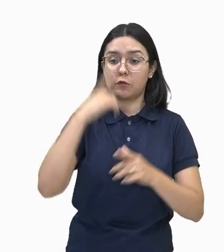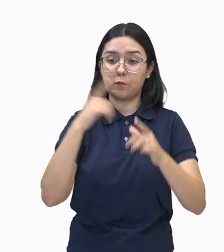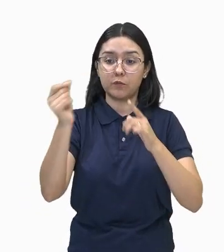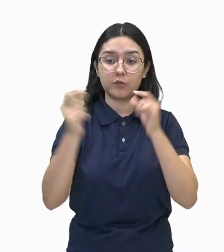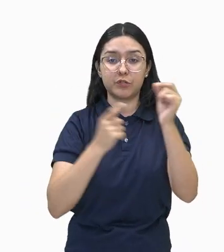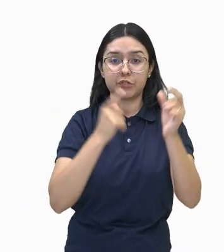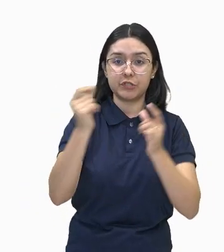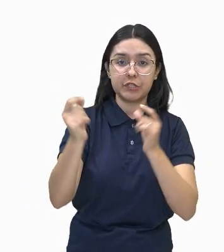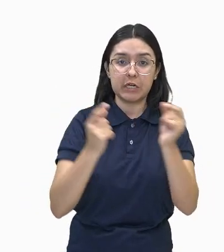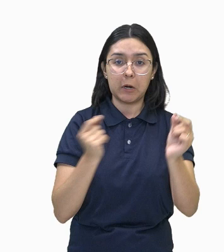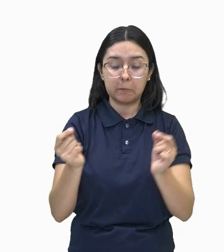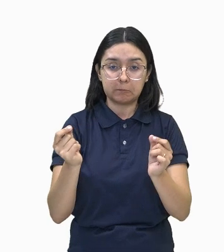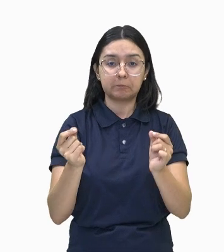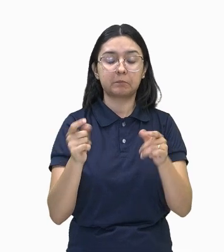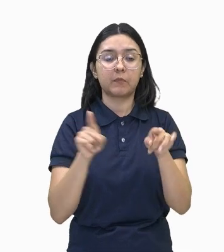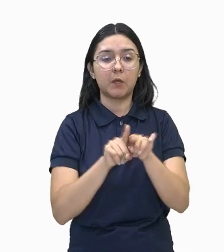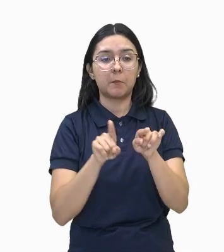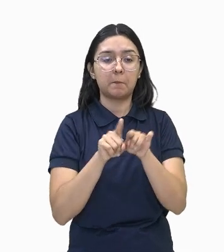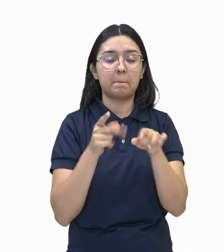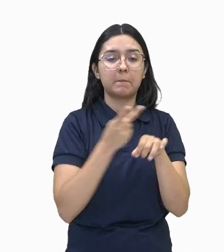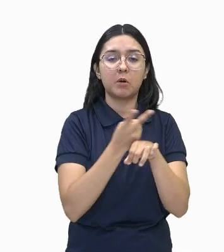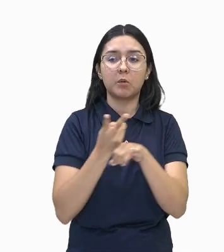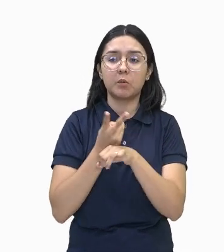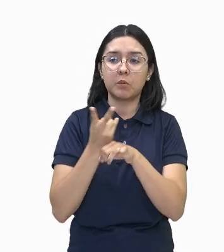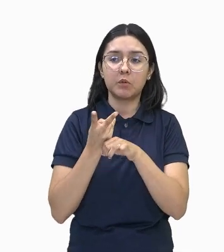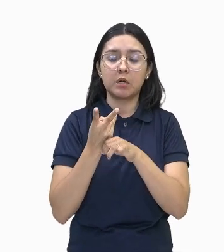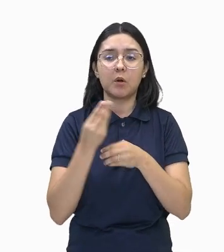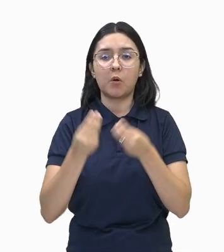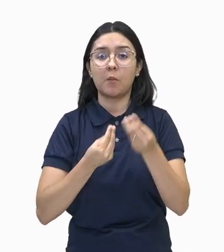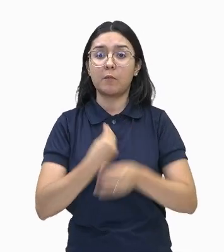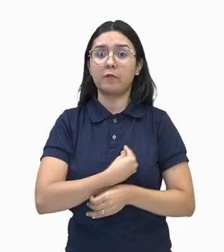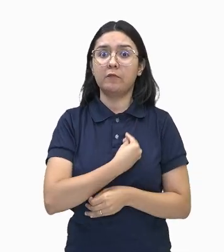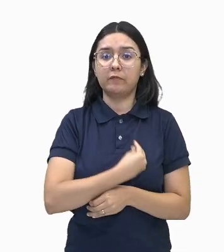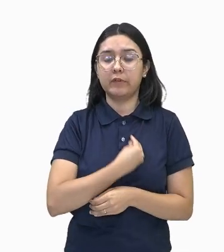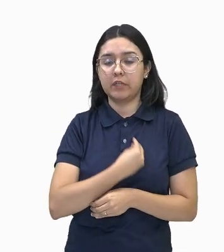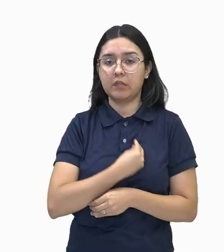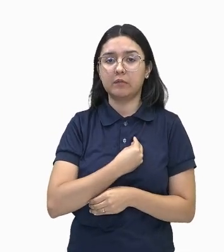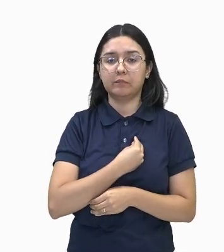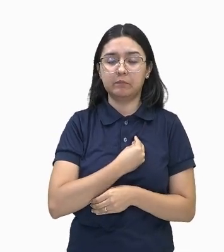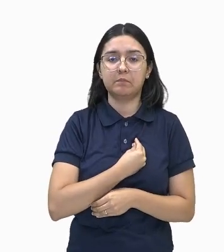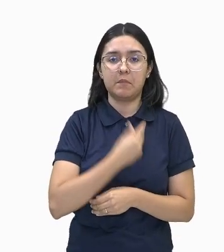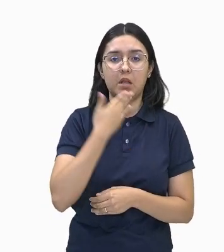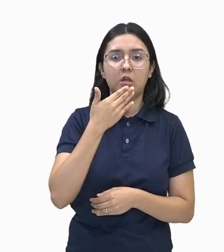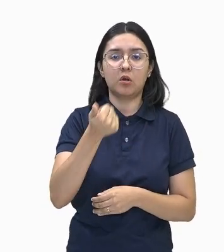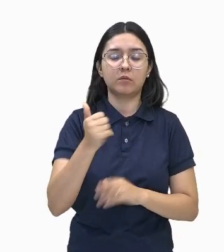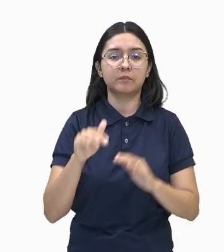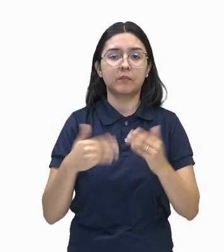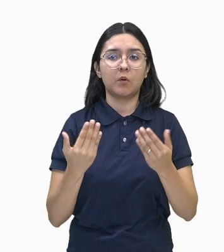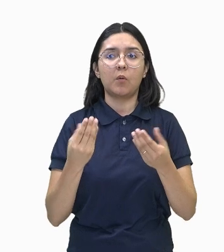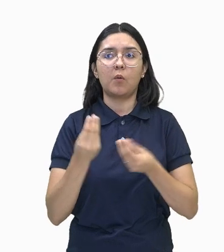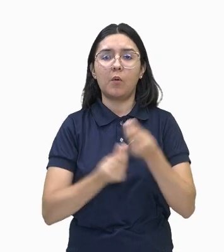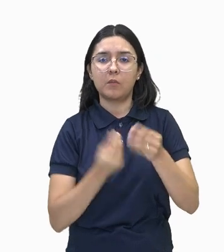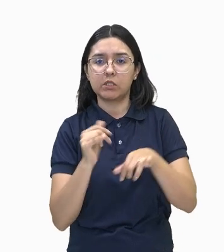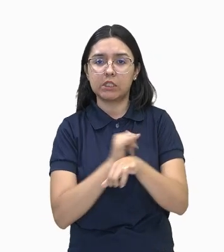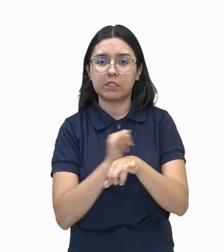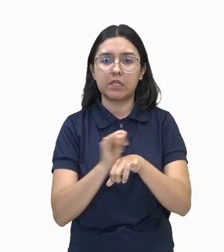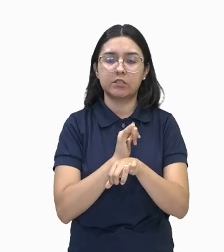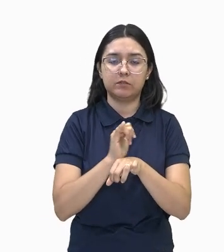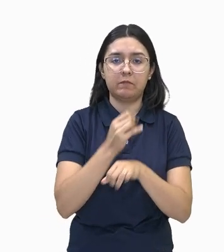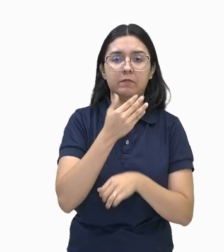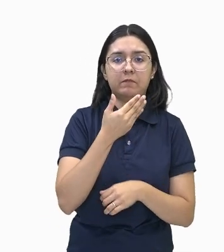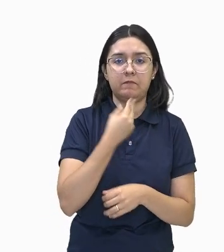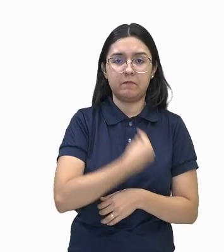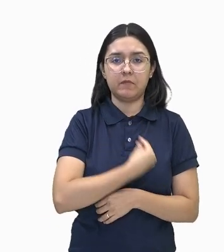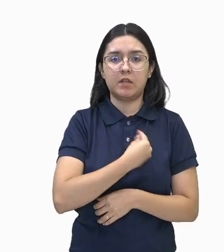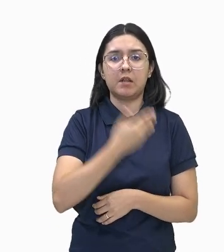suas terras e procurarem mecanismo de sobrevivência, galera. E esse mecanismo de sobrevivência era justamente